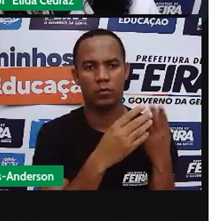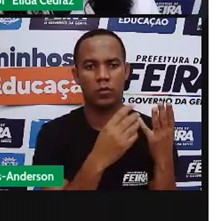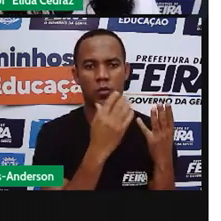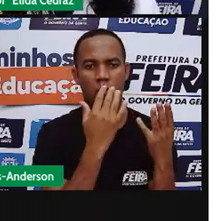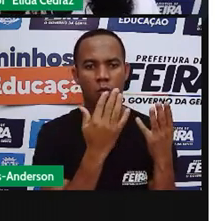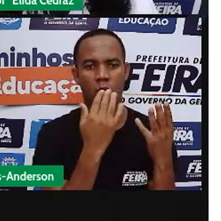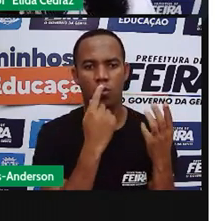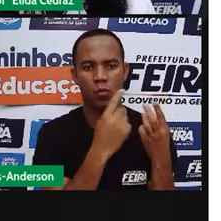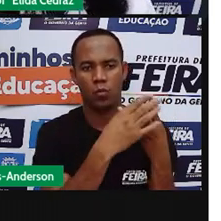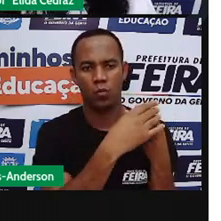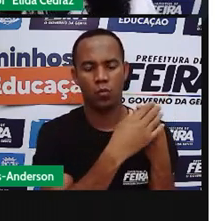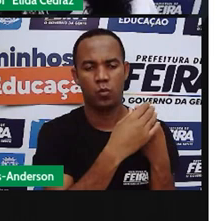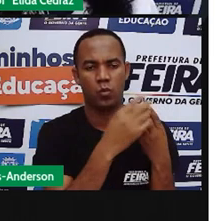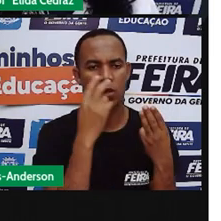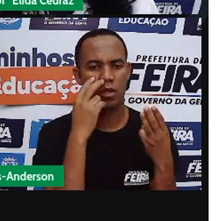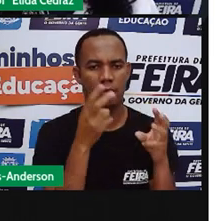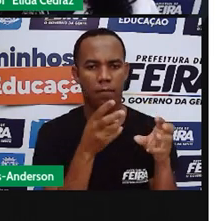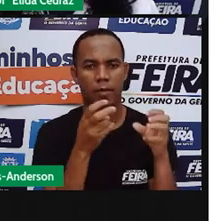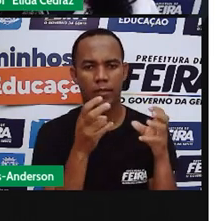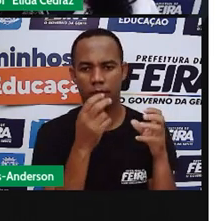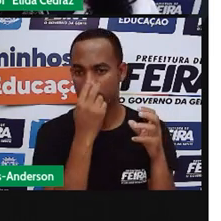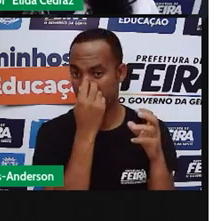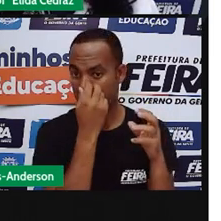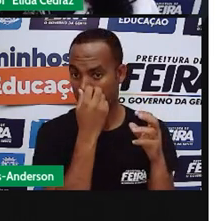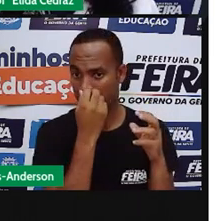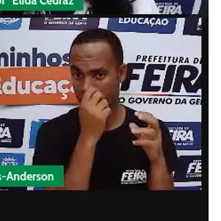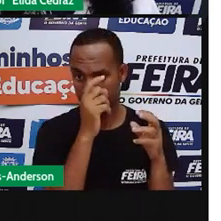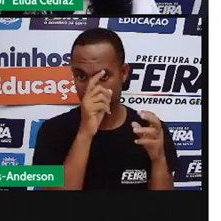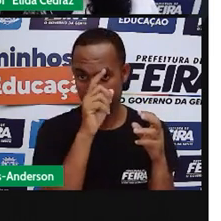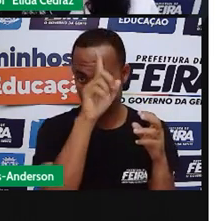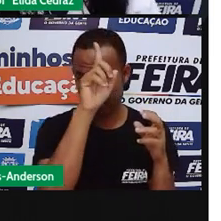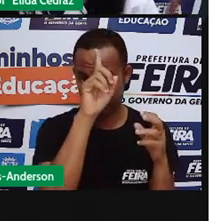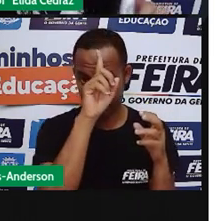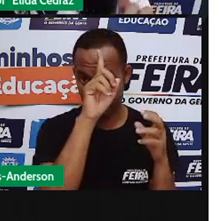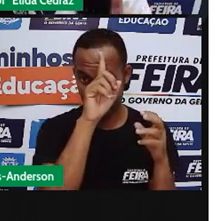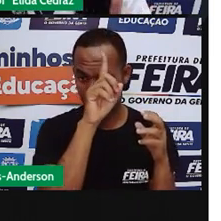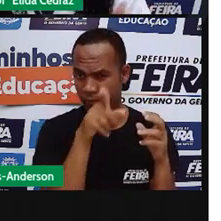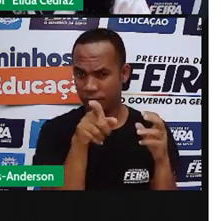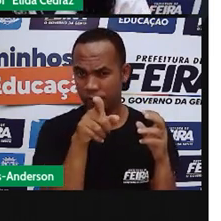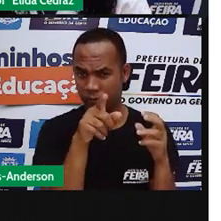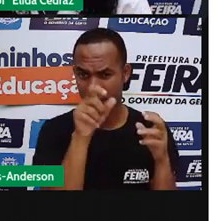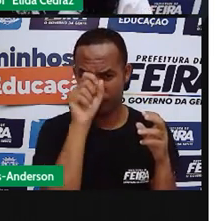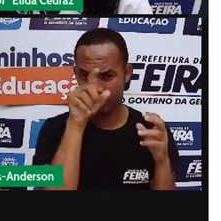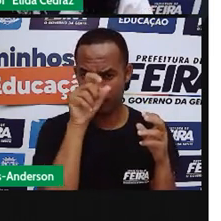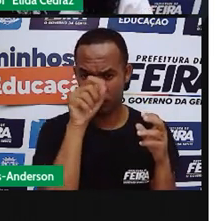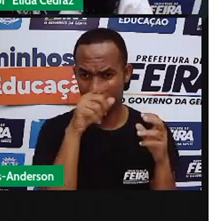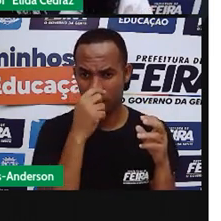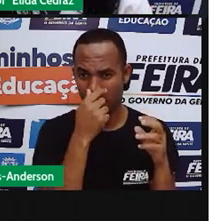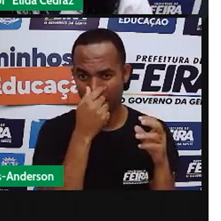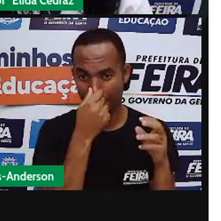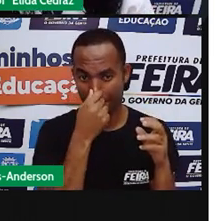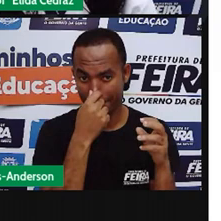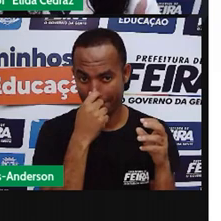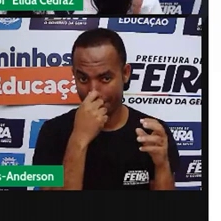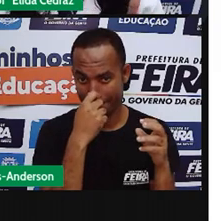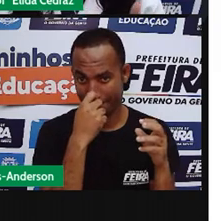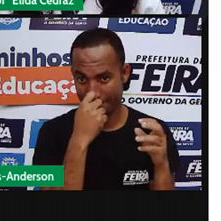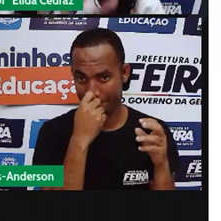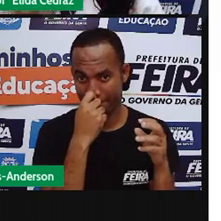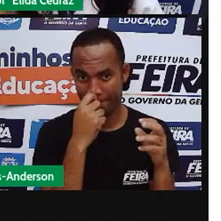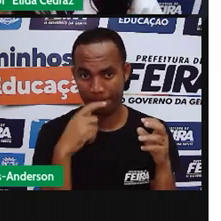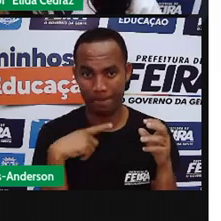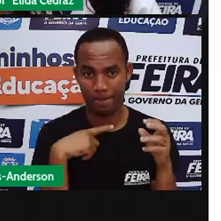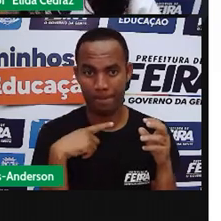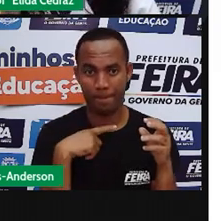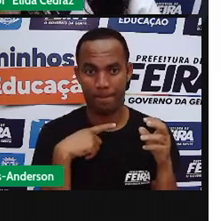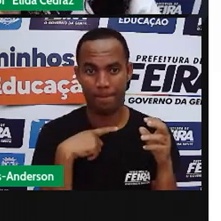cor. Agora, observa depois do azul o que, que aconteceu. Um espacinho, um espaço preto